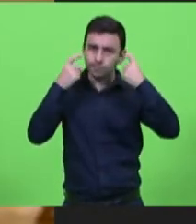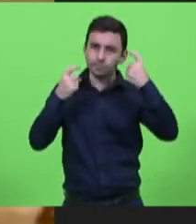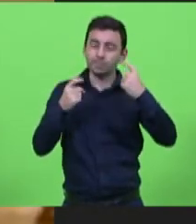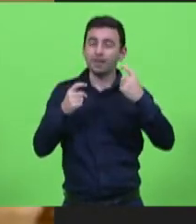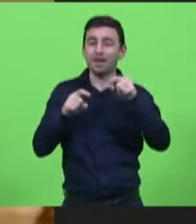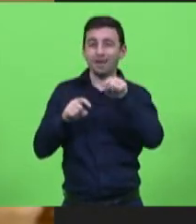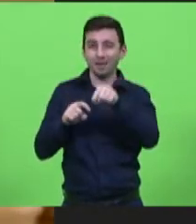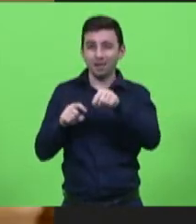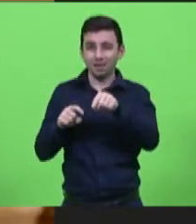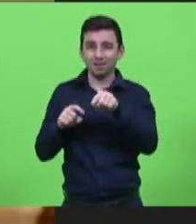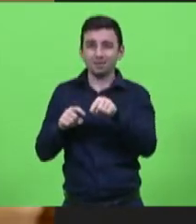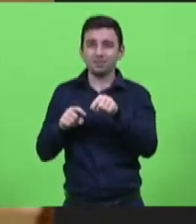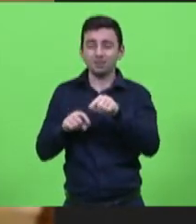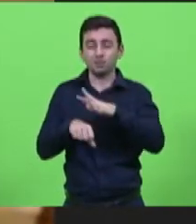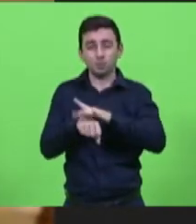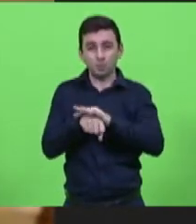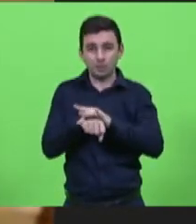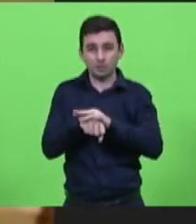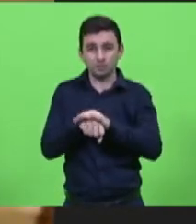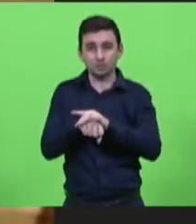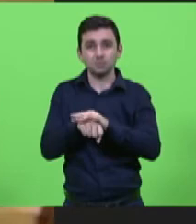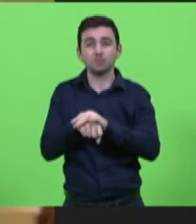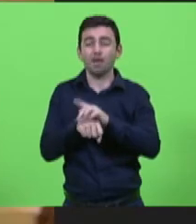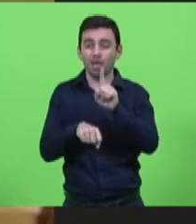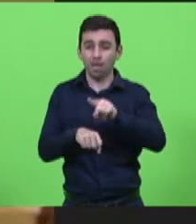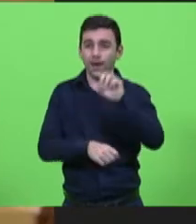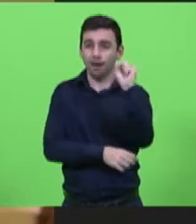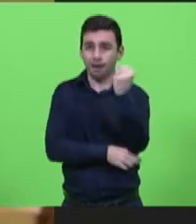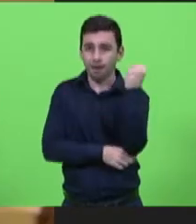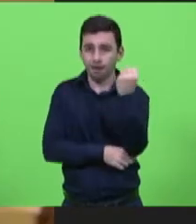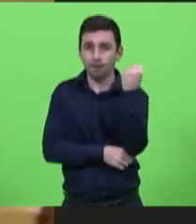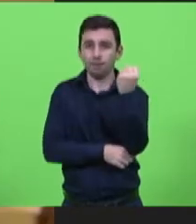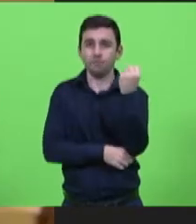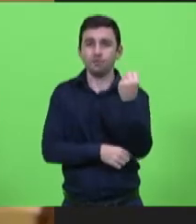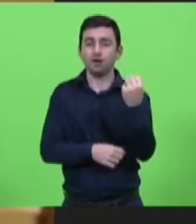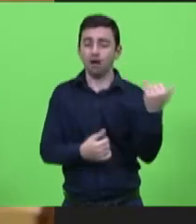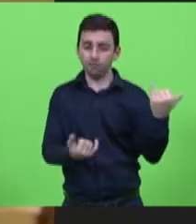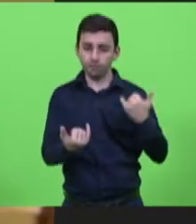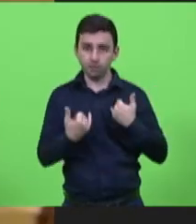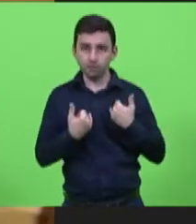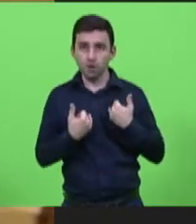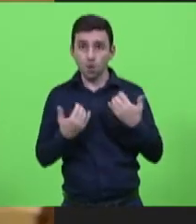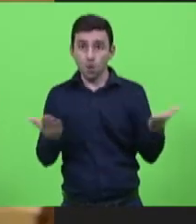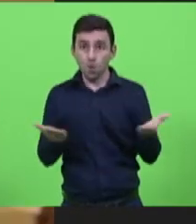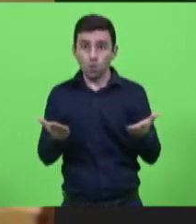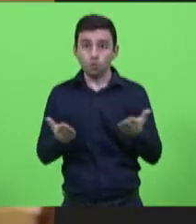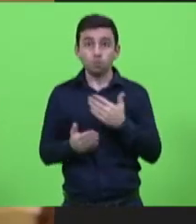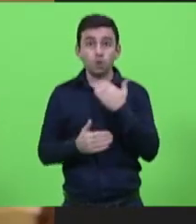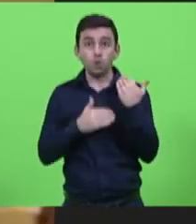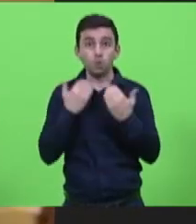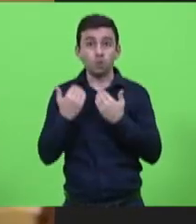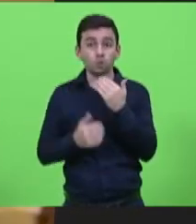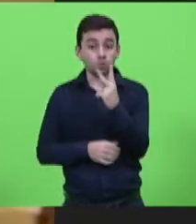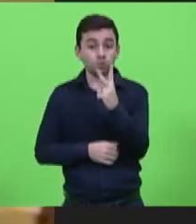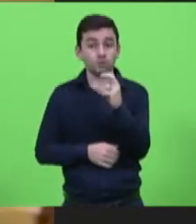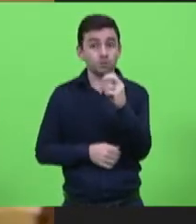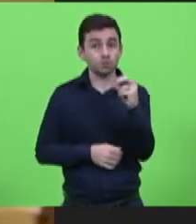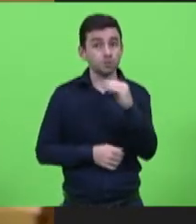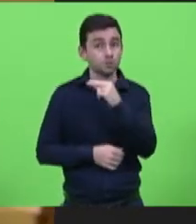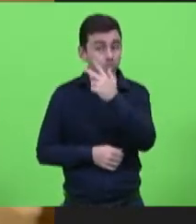questão da doença, que ela é muito grave. Acabo de ser informado que hoje faleceram mais 200